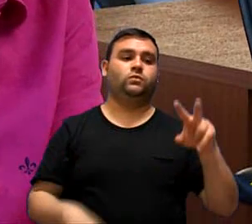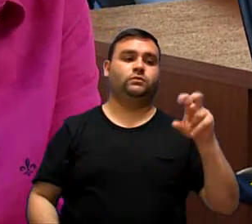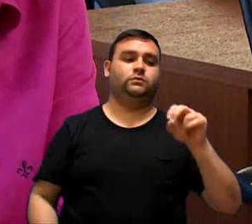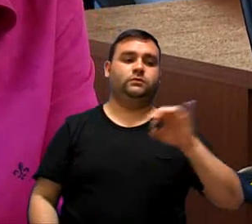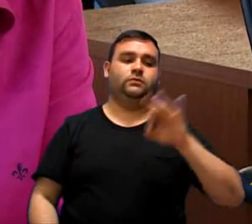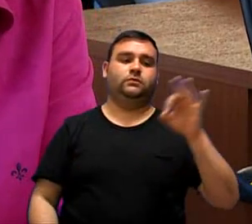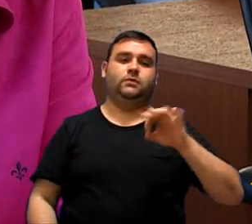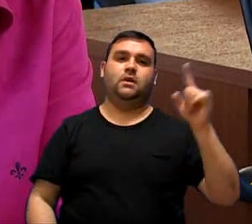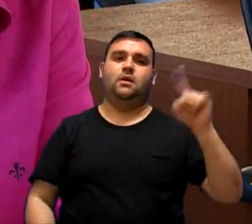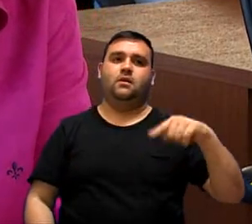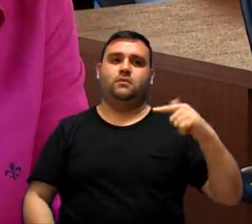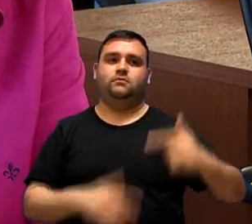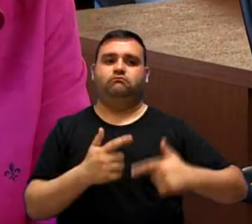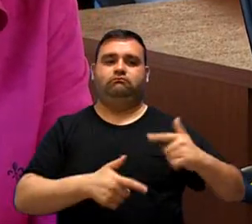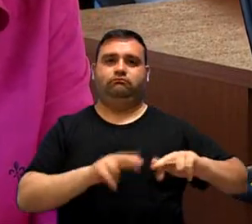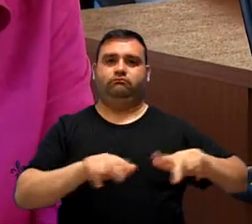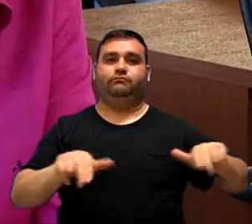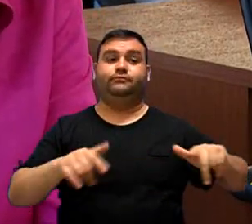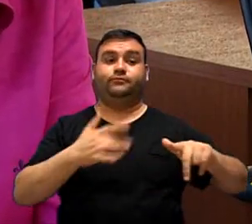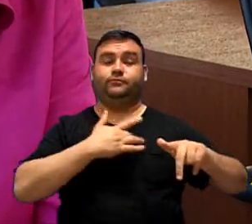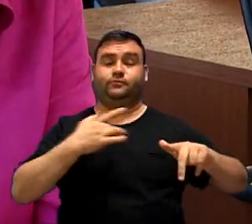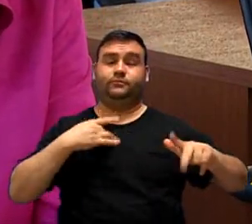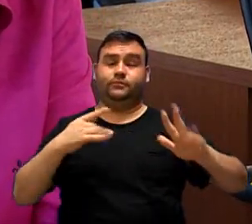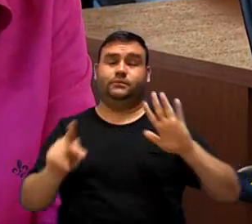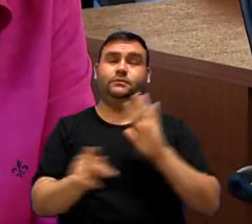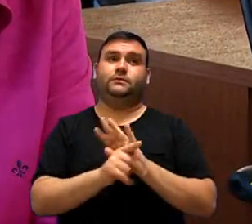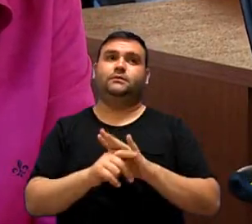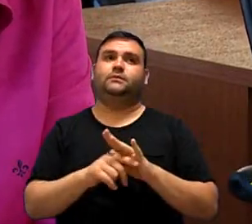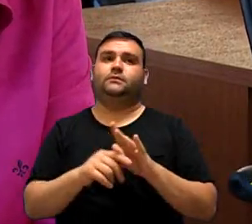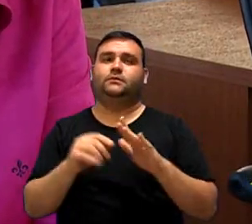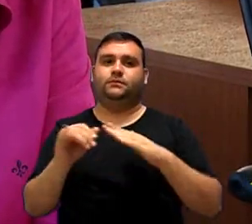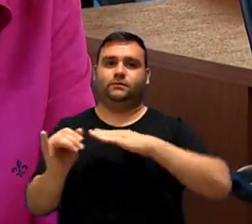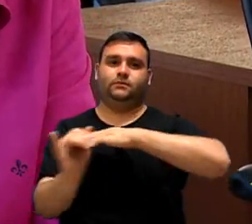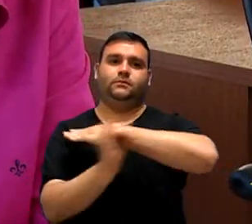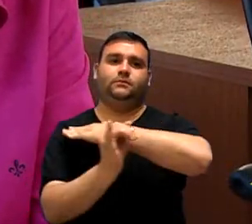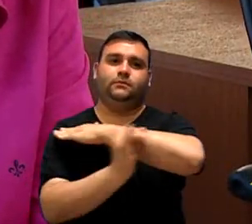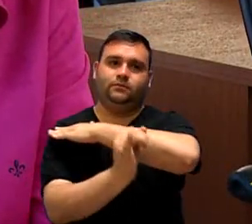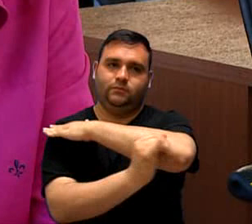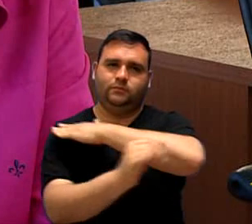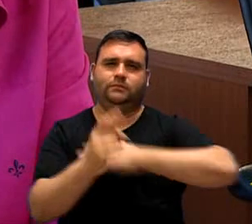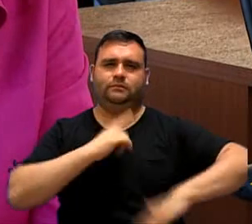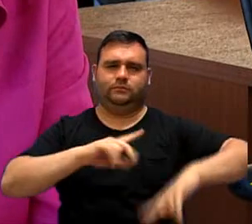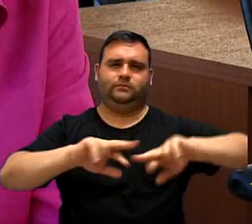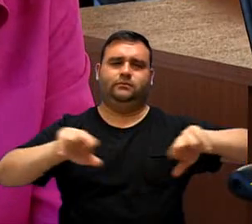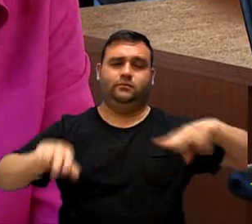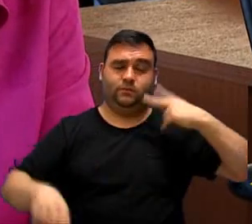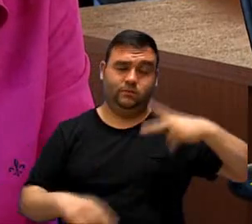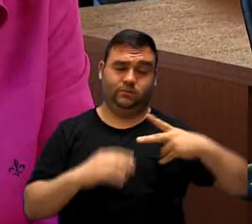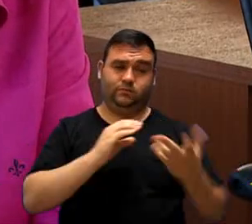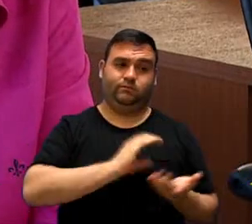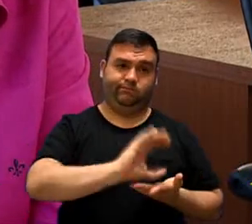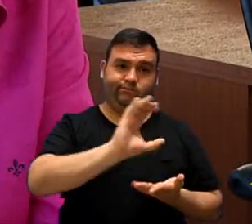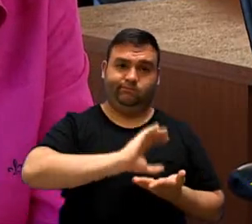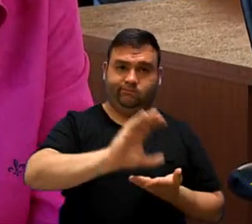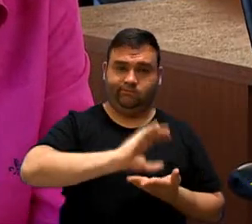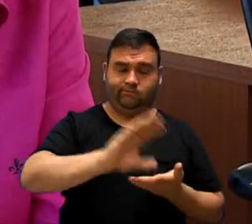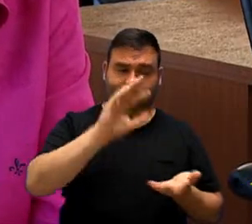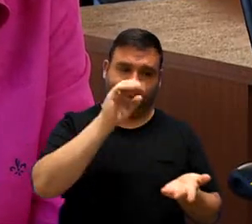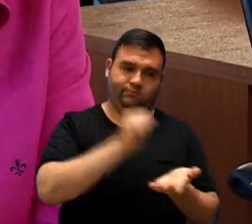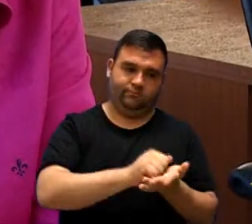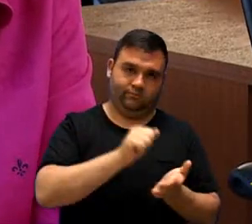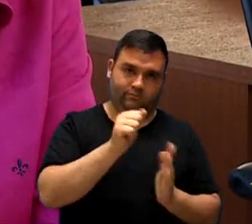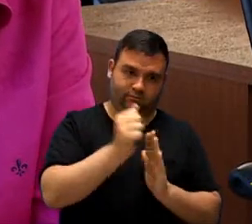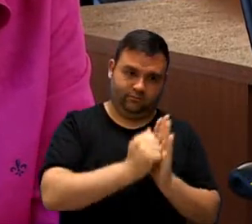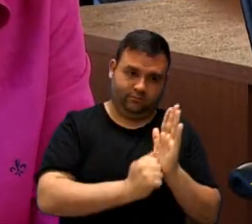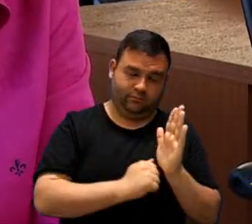para serviços mais diversos. Para a área da saúde, para a infra, tem vários vereadores que apresentaram emendas.